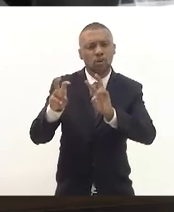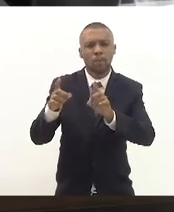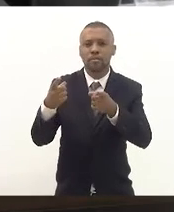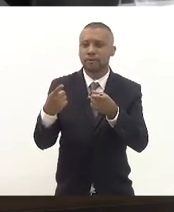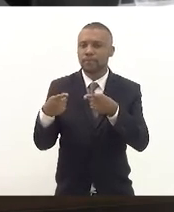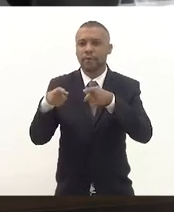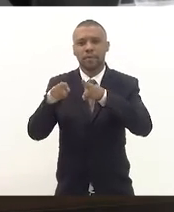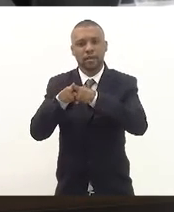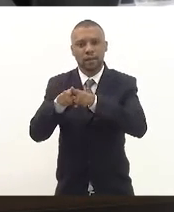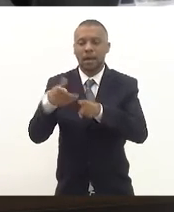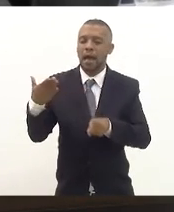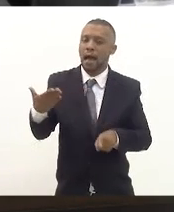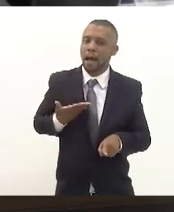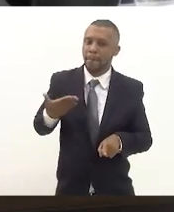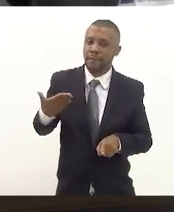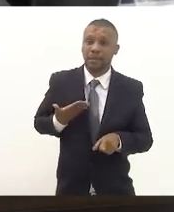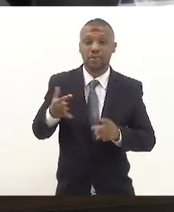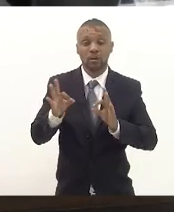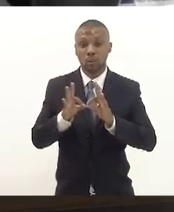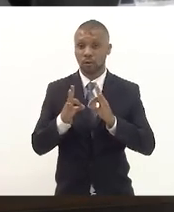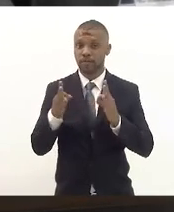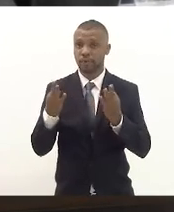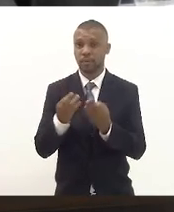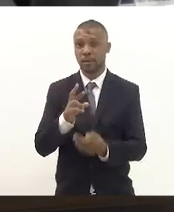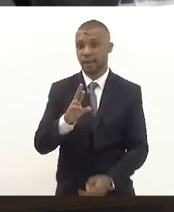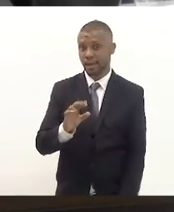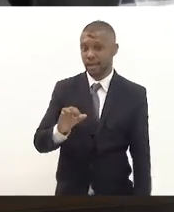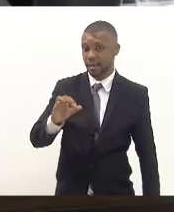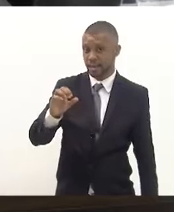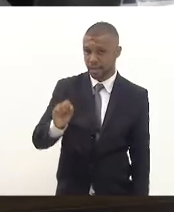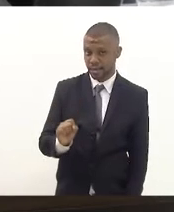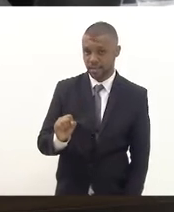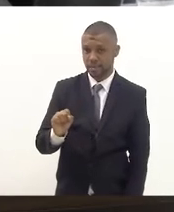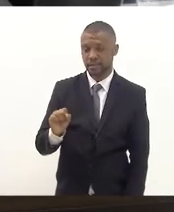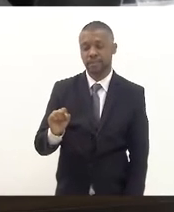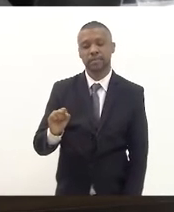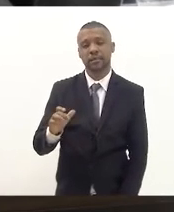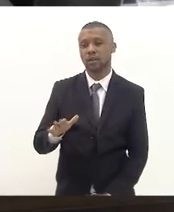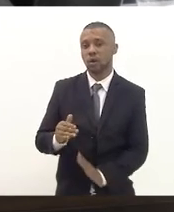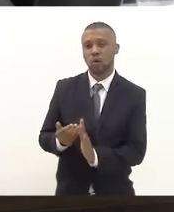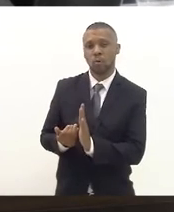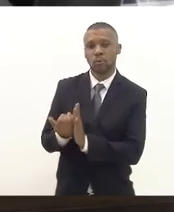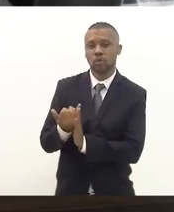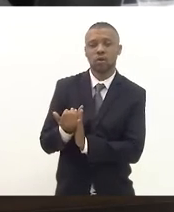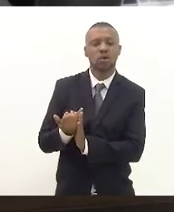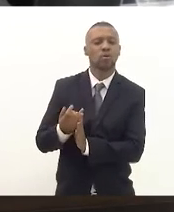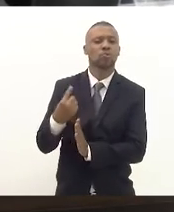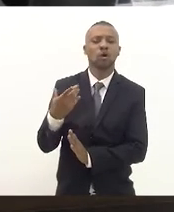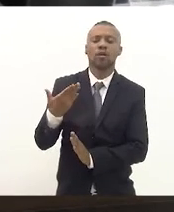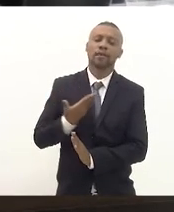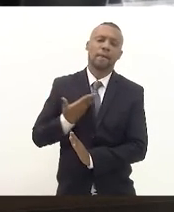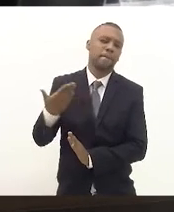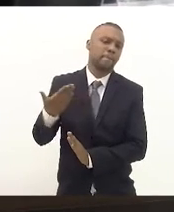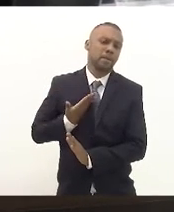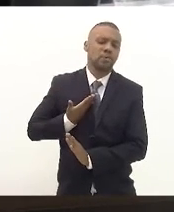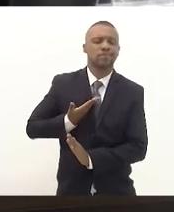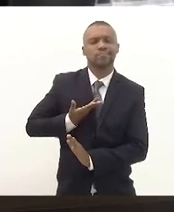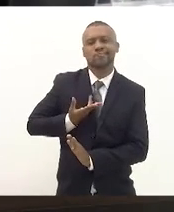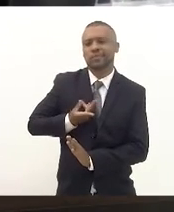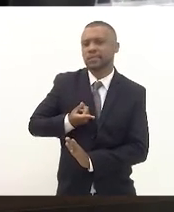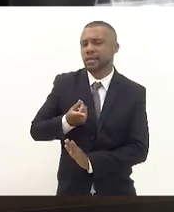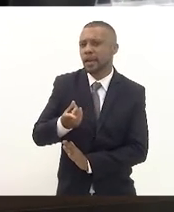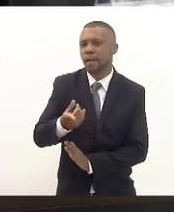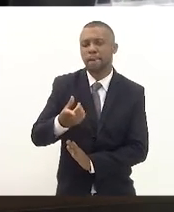amizade com toda a família Reis que vem do nosso querido sempre prefeito deputado